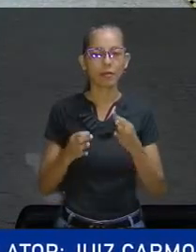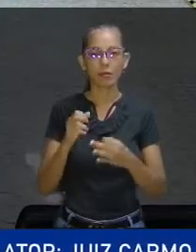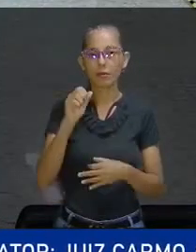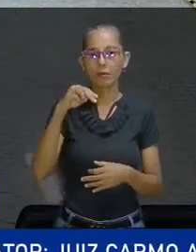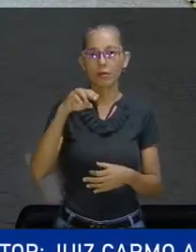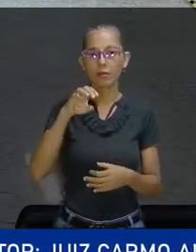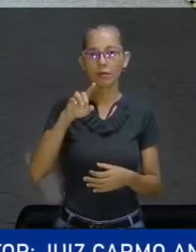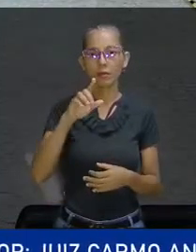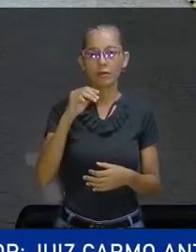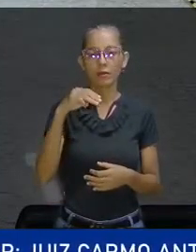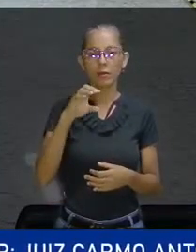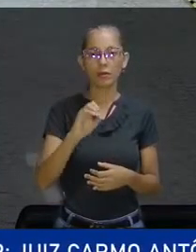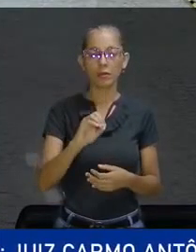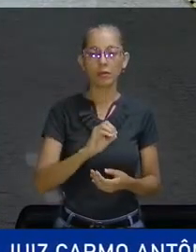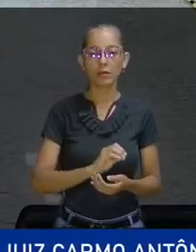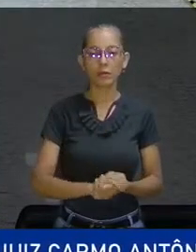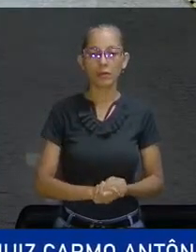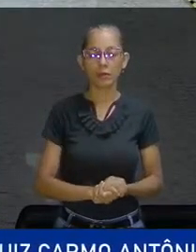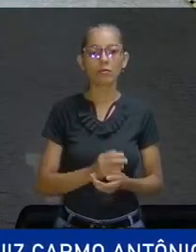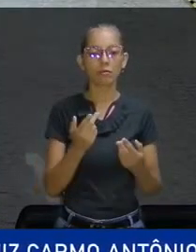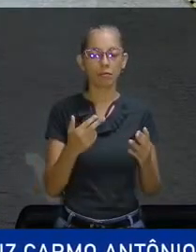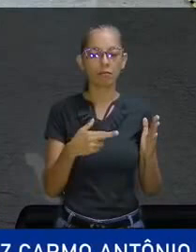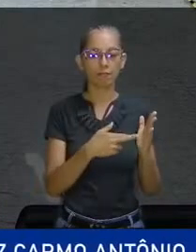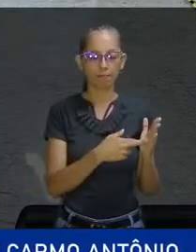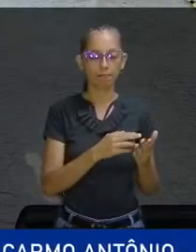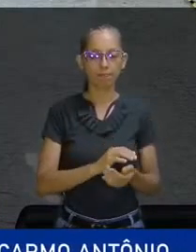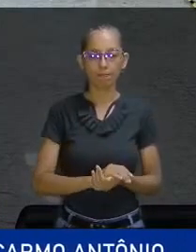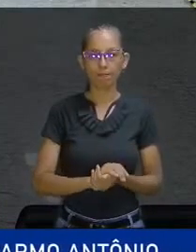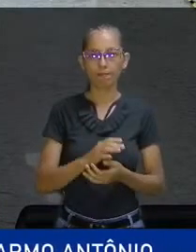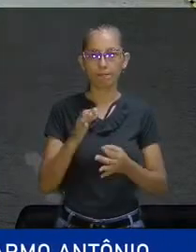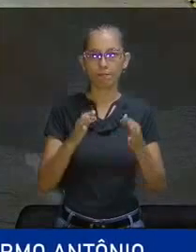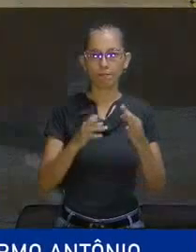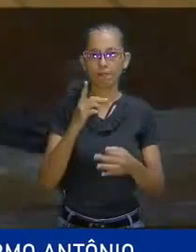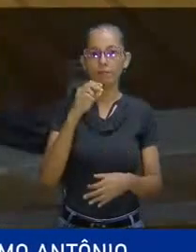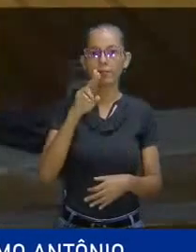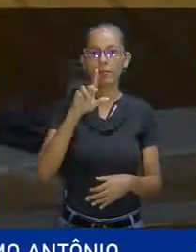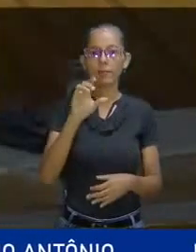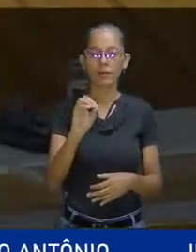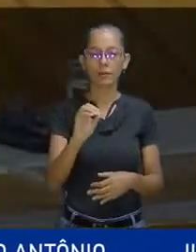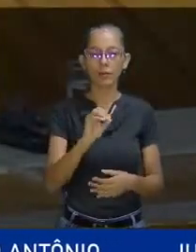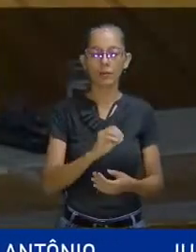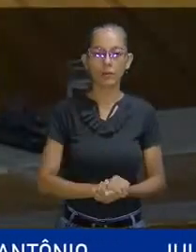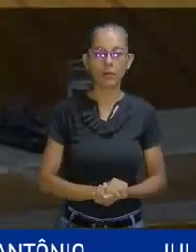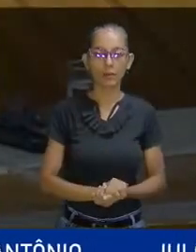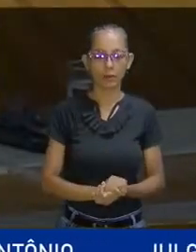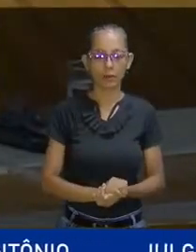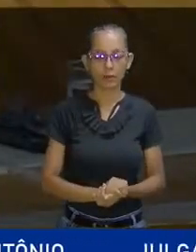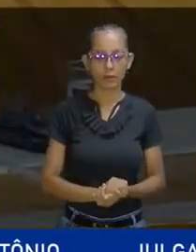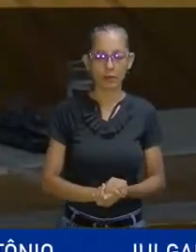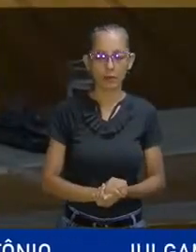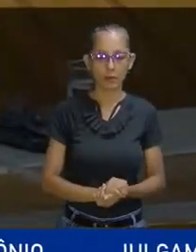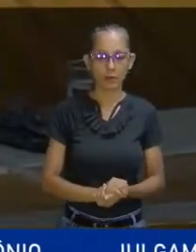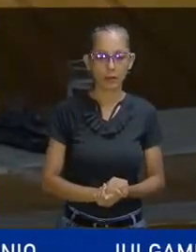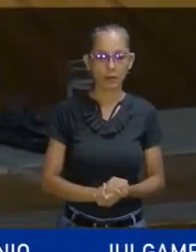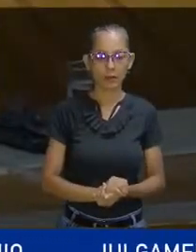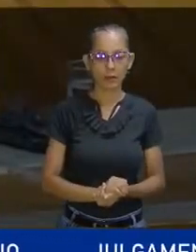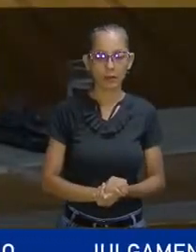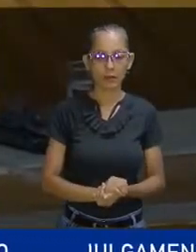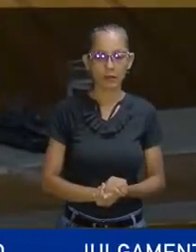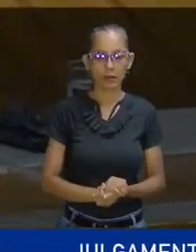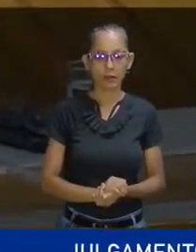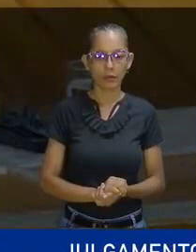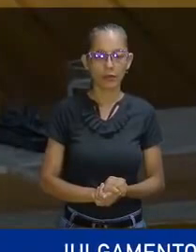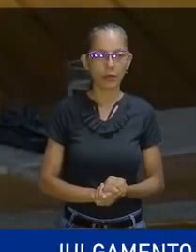Com o relator. Juiz Paulo Madeira. Presidente, boa tarde a Vossa Excelência, a todos os pares,